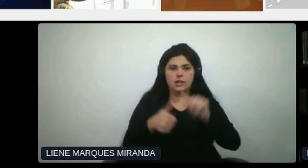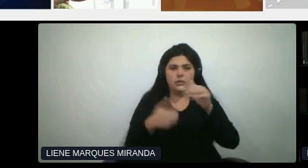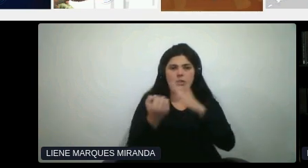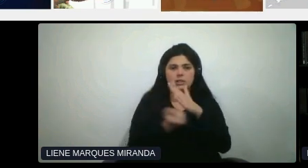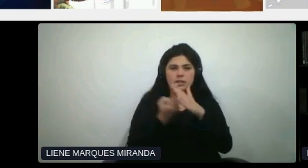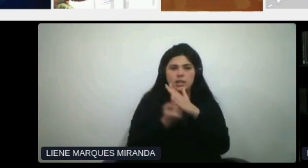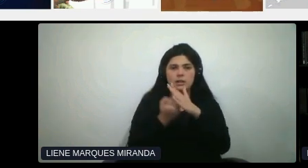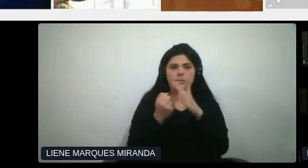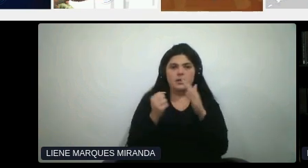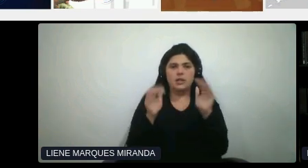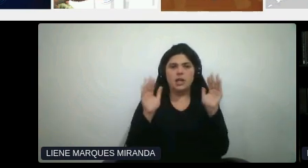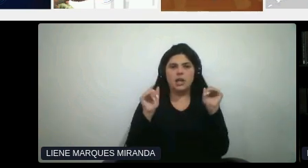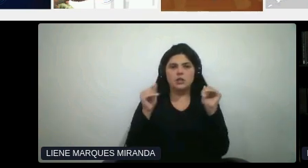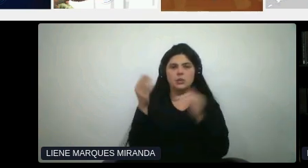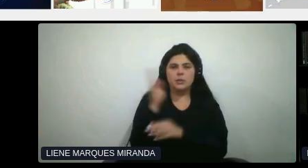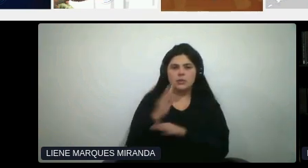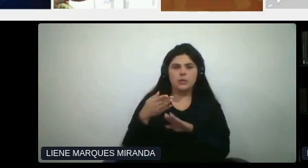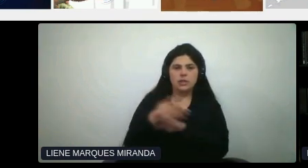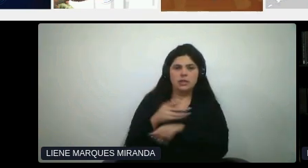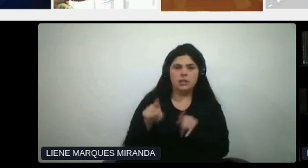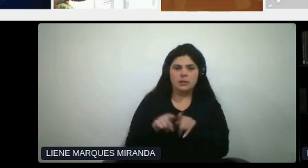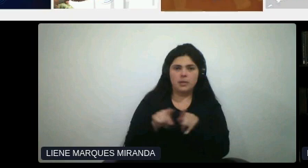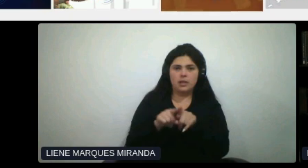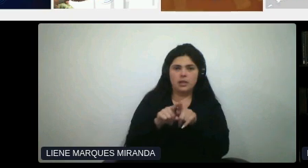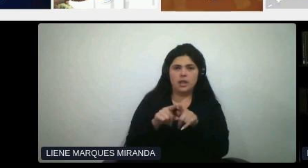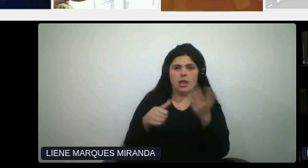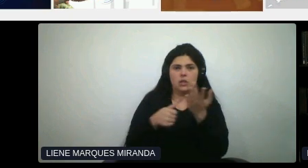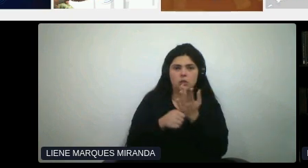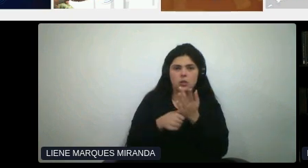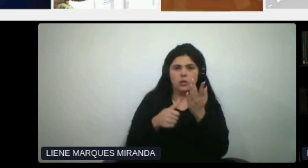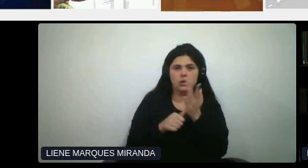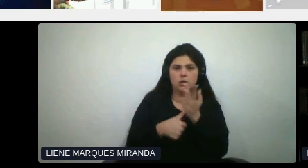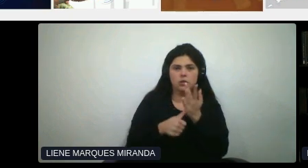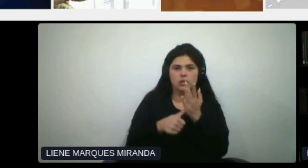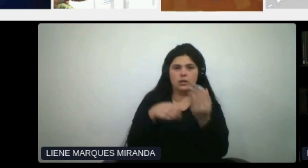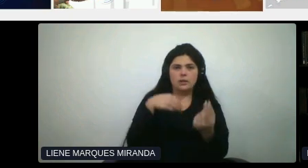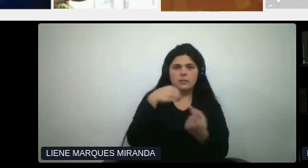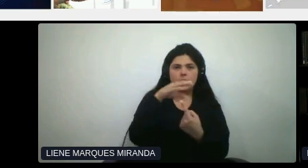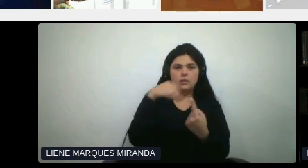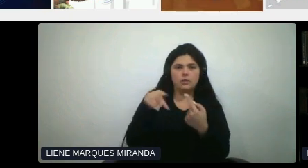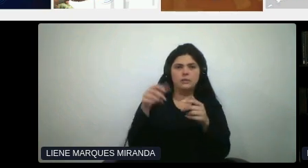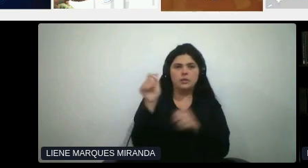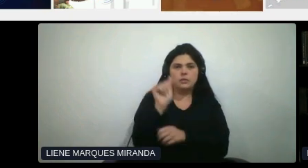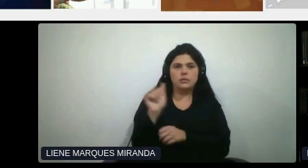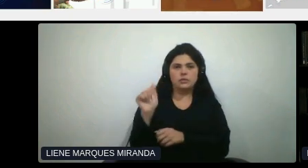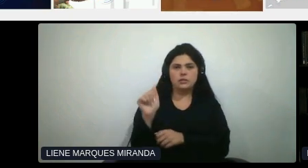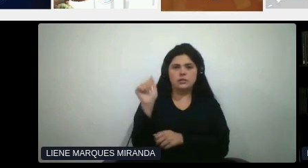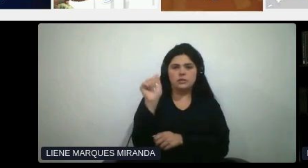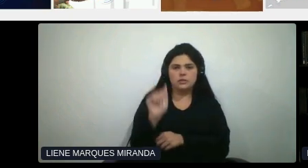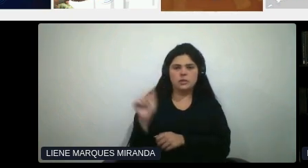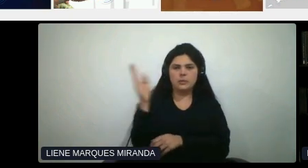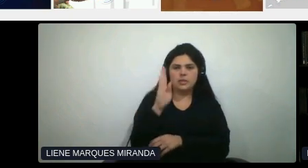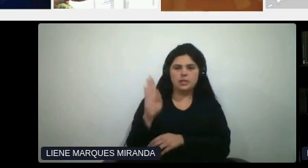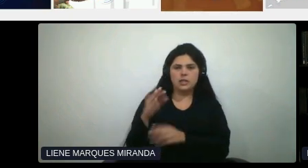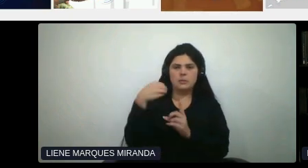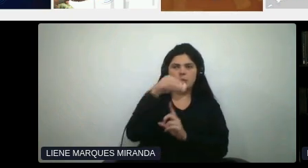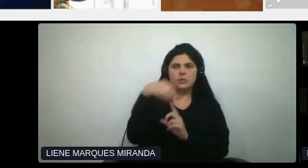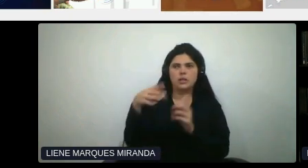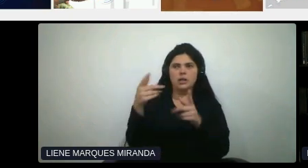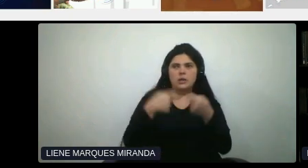Anjos do Brasil. Entrei recentemente como associado aqui, como mentor, né, da Associação Brasileira de Mentores de Negócio.